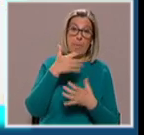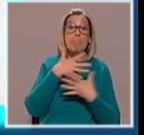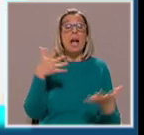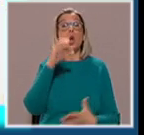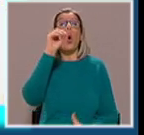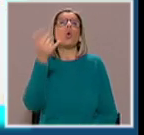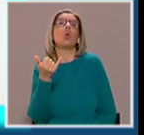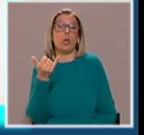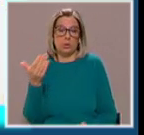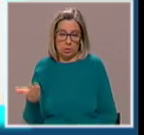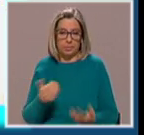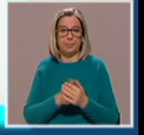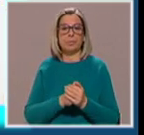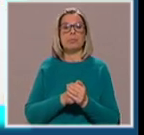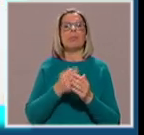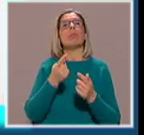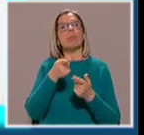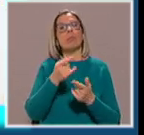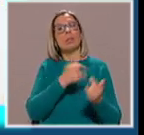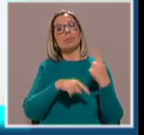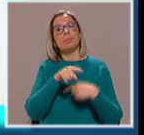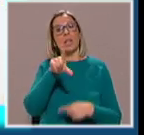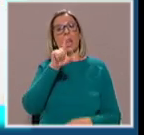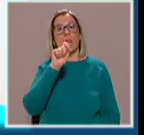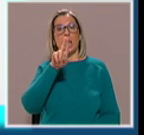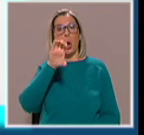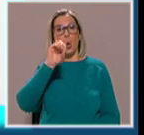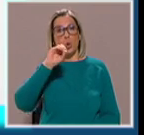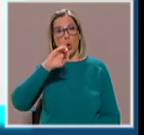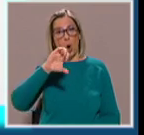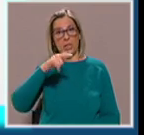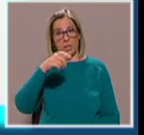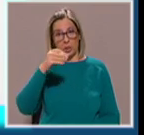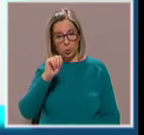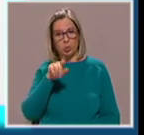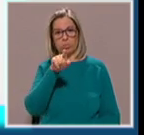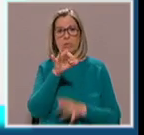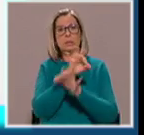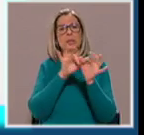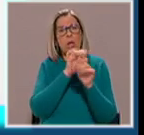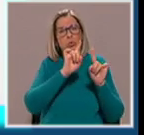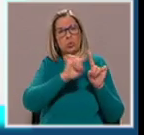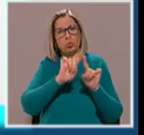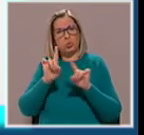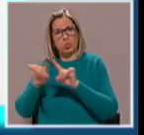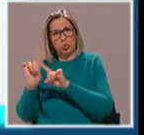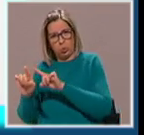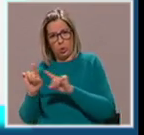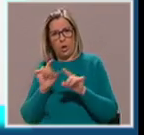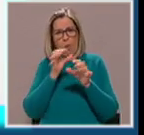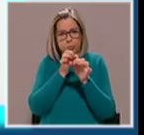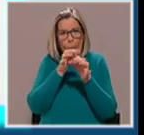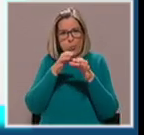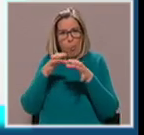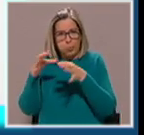Os leucócitos, por sua vez, são células incolores, de maiores dimensões, cujos núcleos apresentam formas diversificadas, sendo